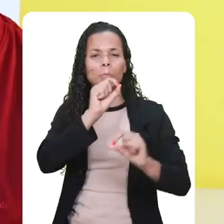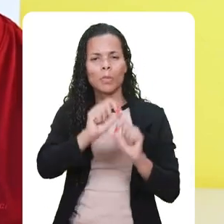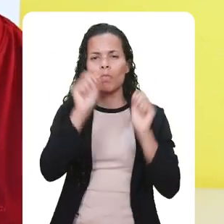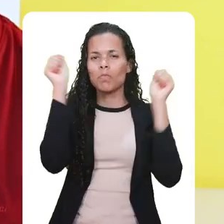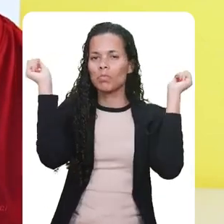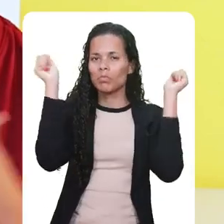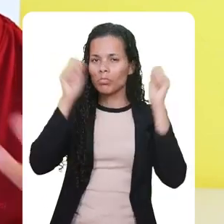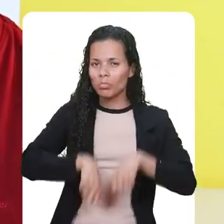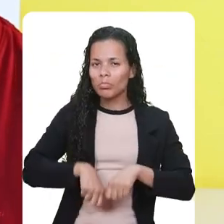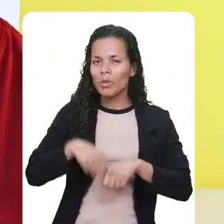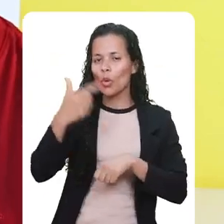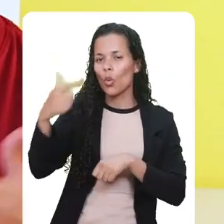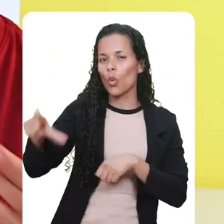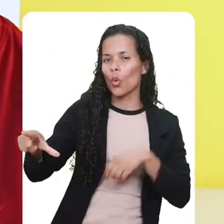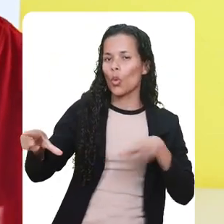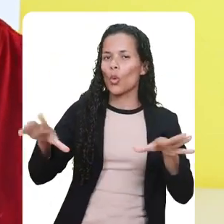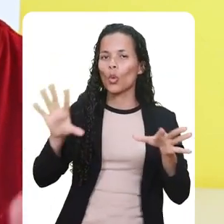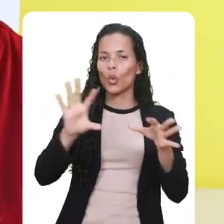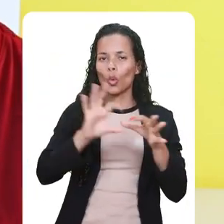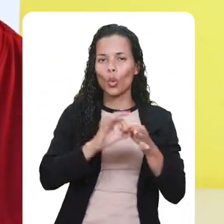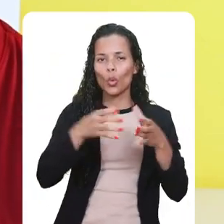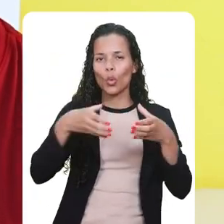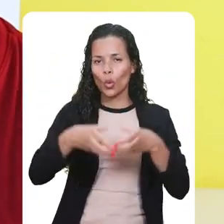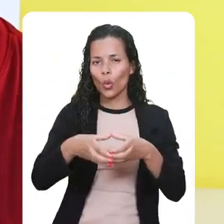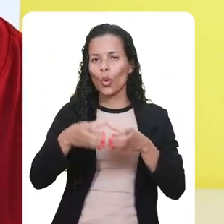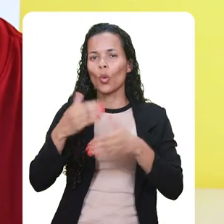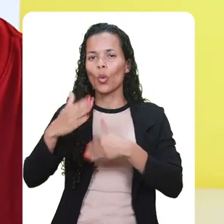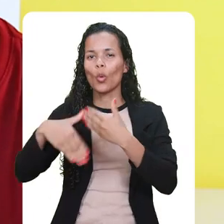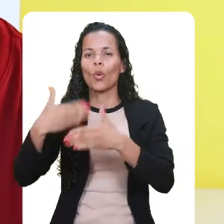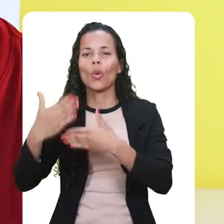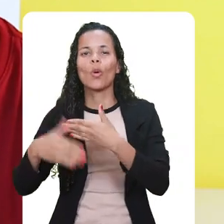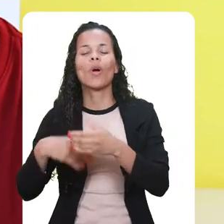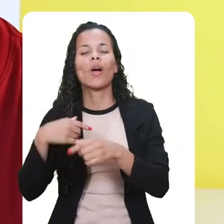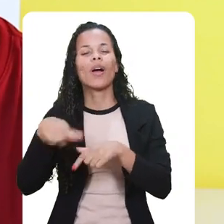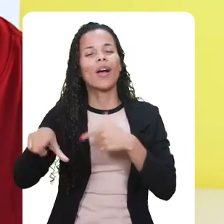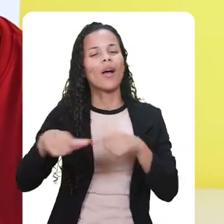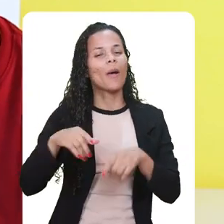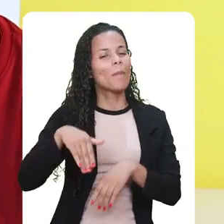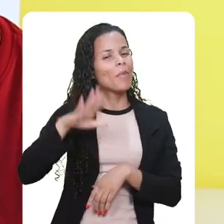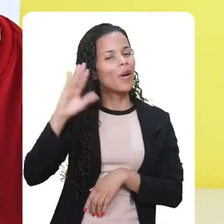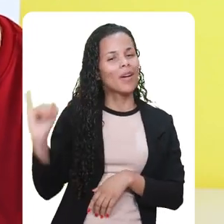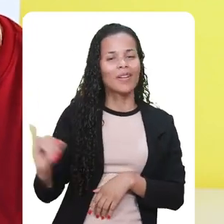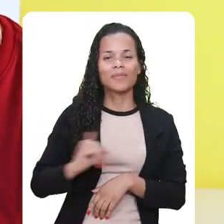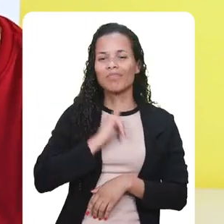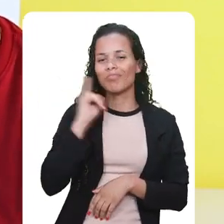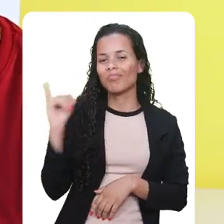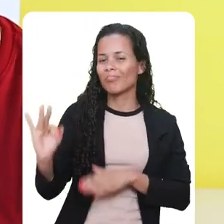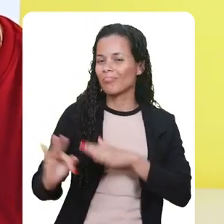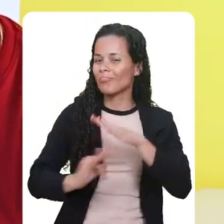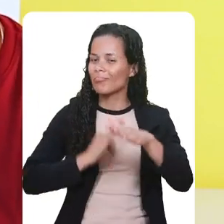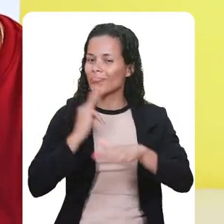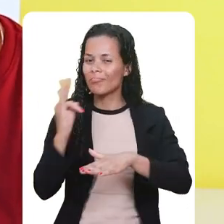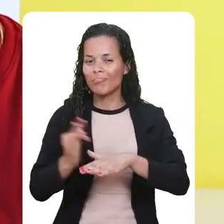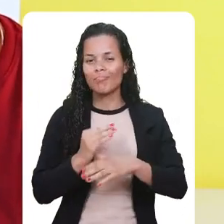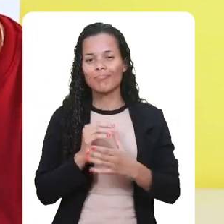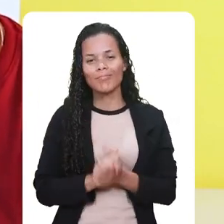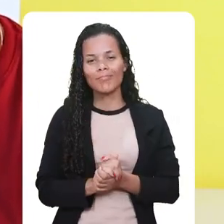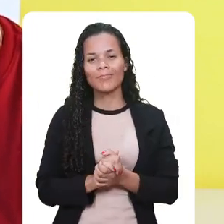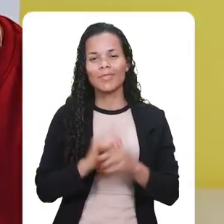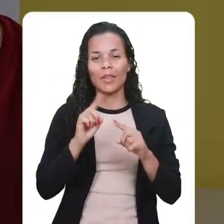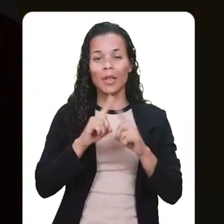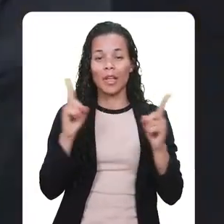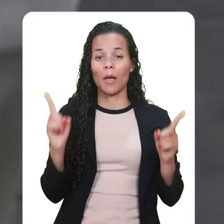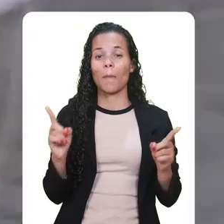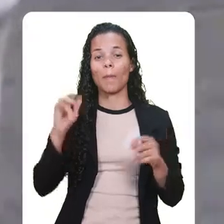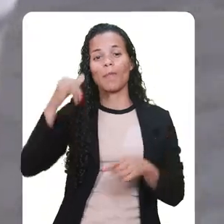que a gente possa, outro grupo, dar continuidade a esses trabalhos, porque é fundamental essa